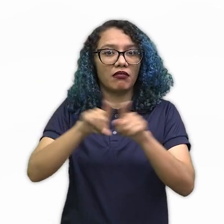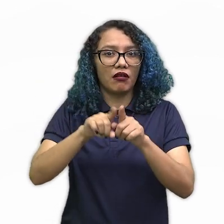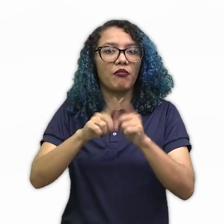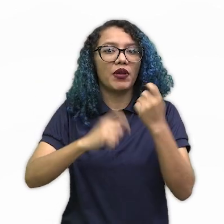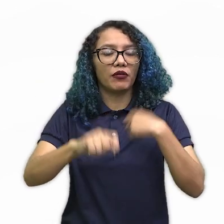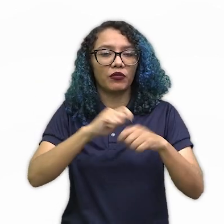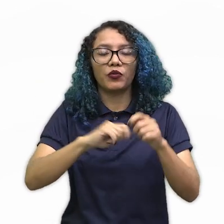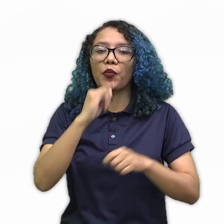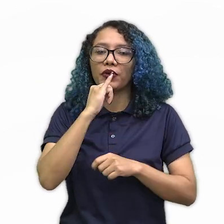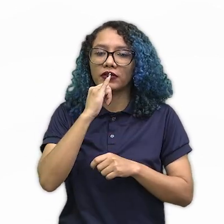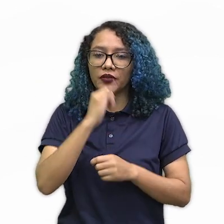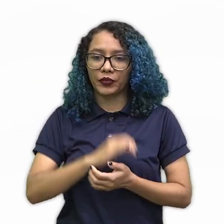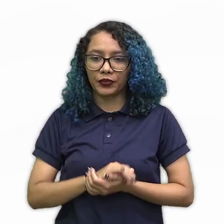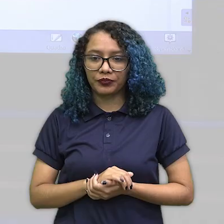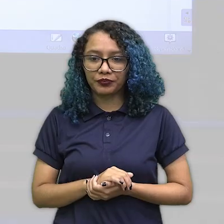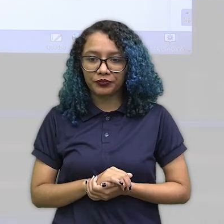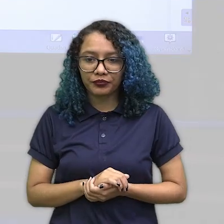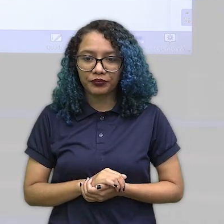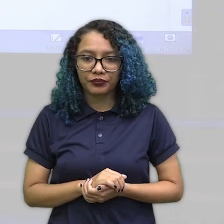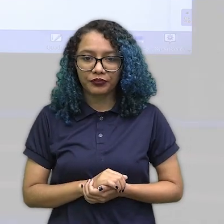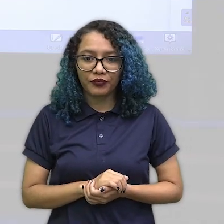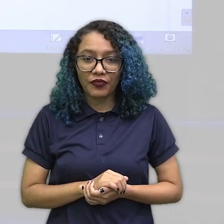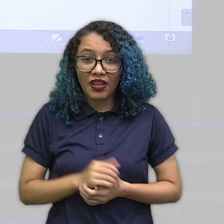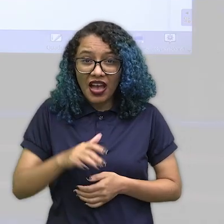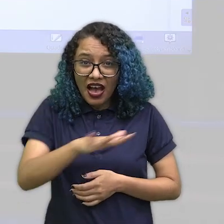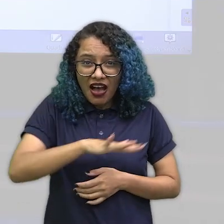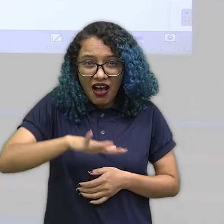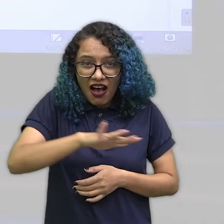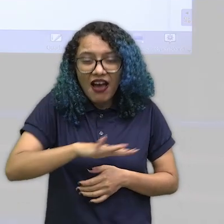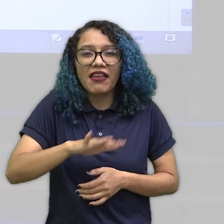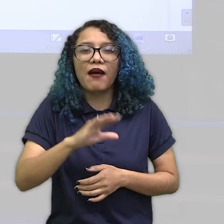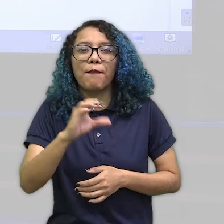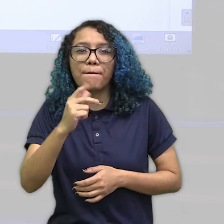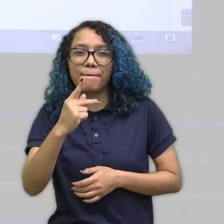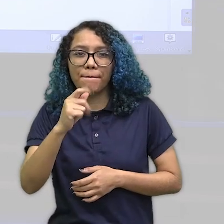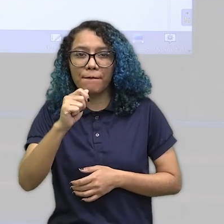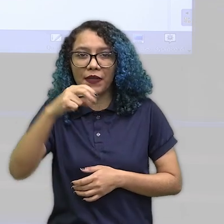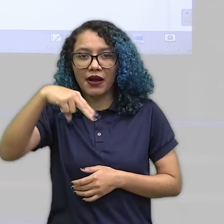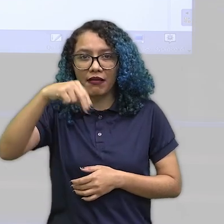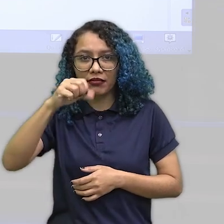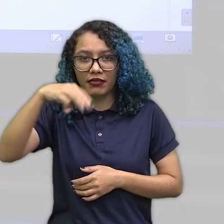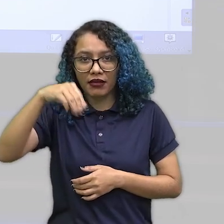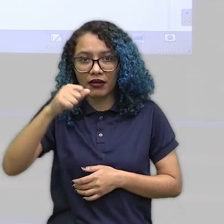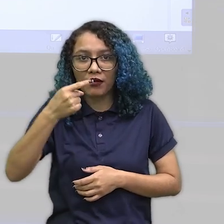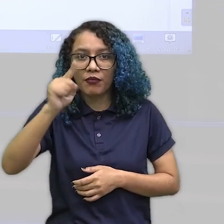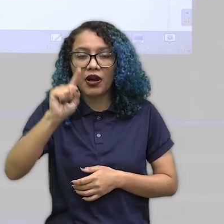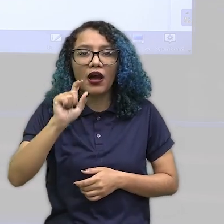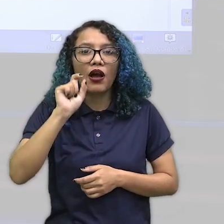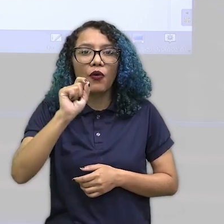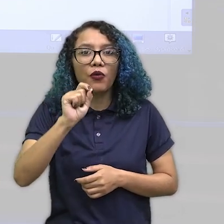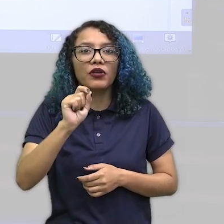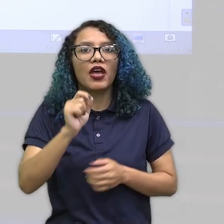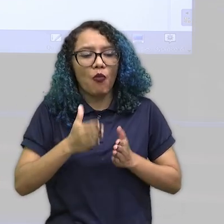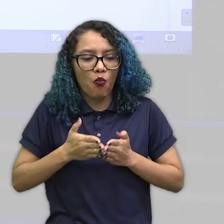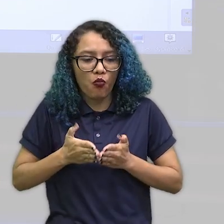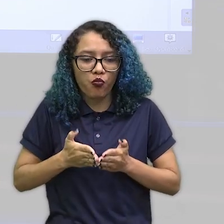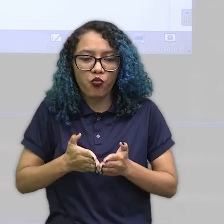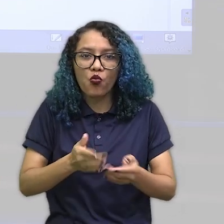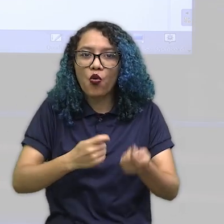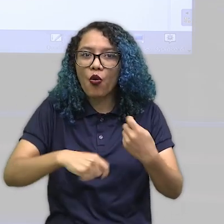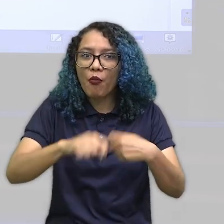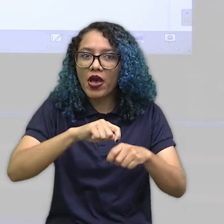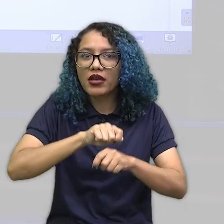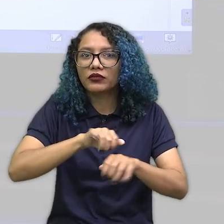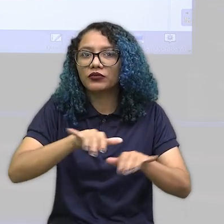econômico. Eu posso citar um exemplo para vocês do Canal do Panamá, por onde passa ali uma boa parte do comércio